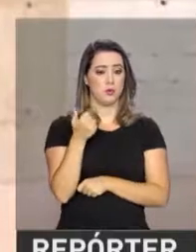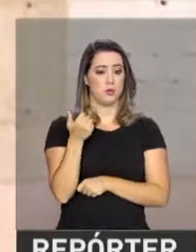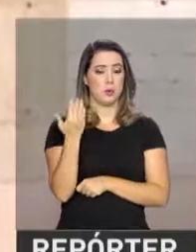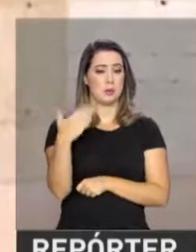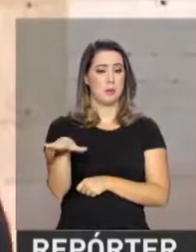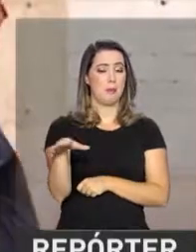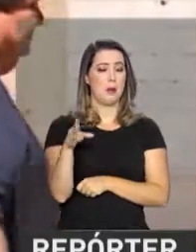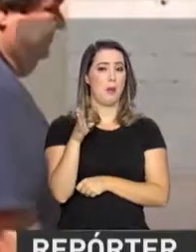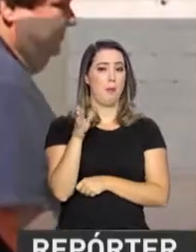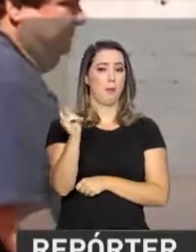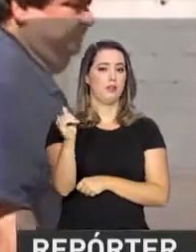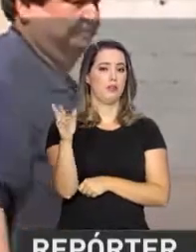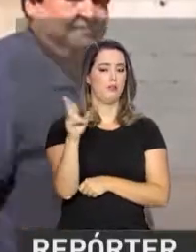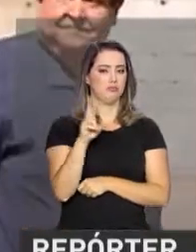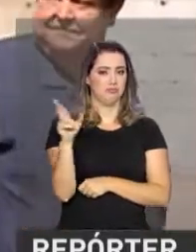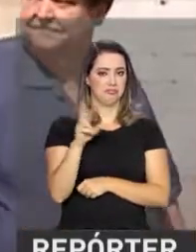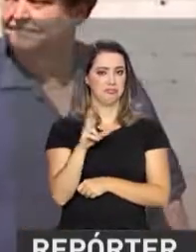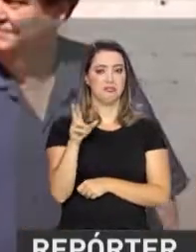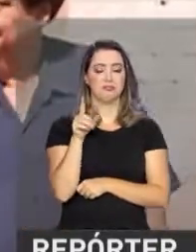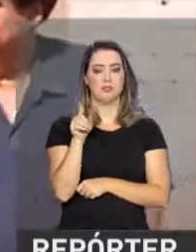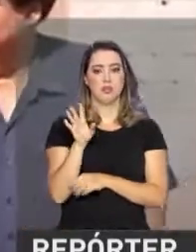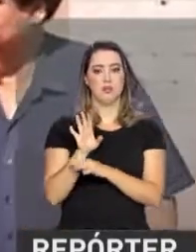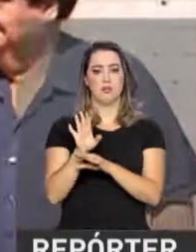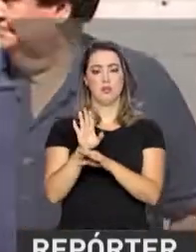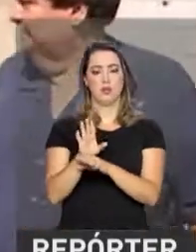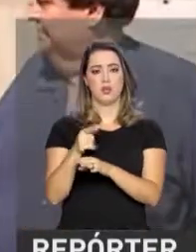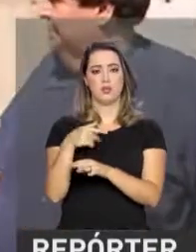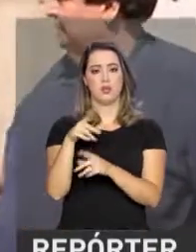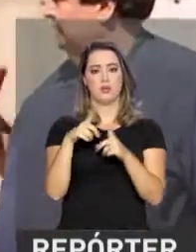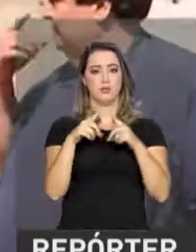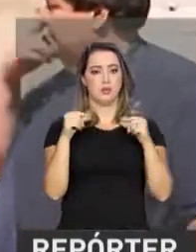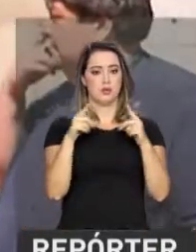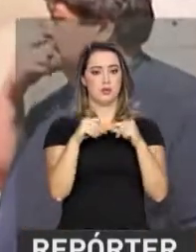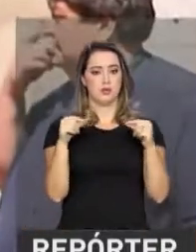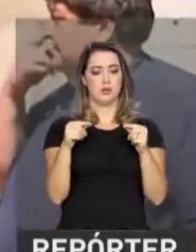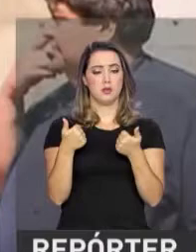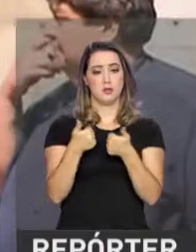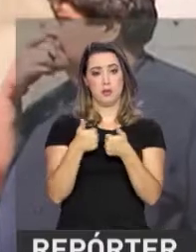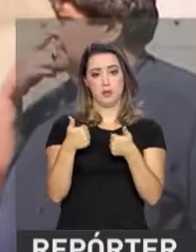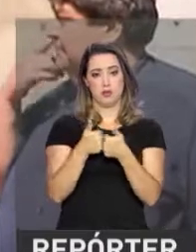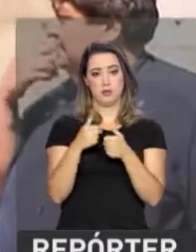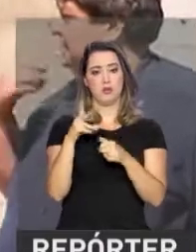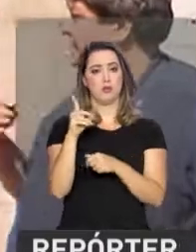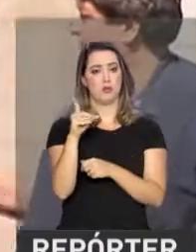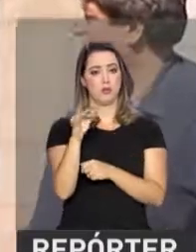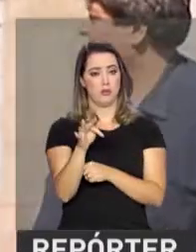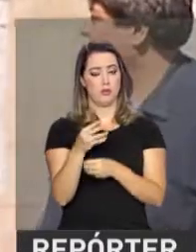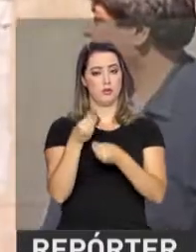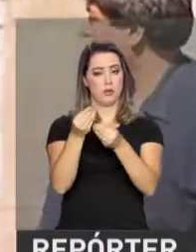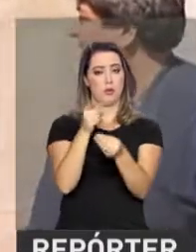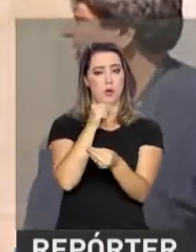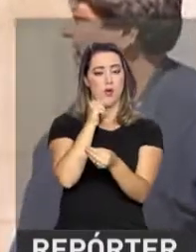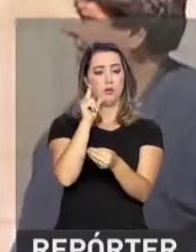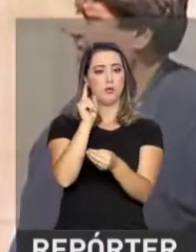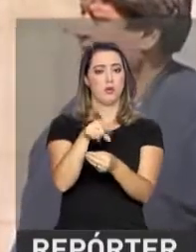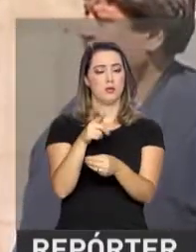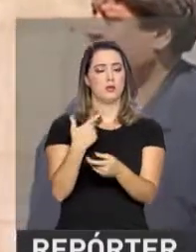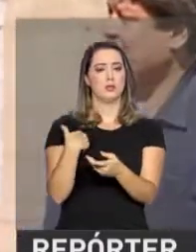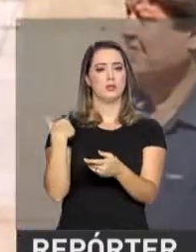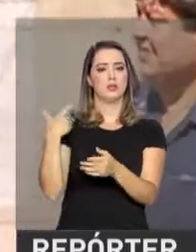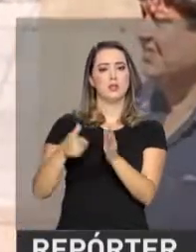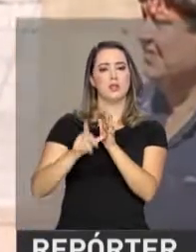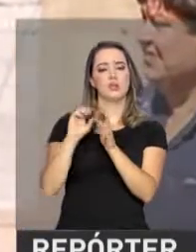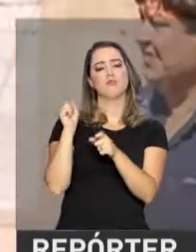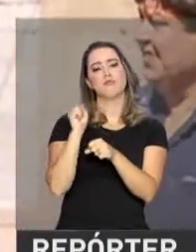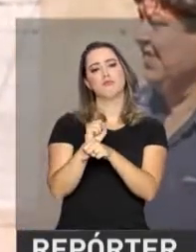bilhão de reais que vai servir as populações de brasília e do entorno e garantindo água é uma obra que estava paralisada